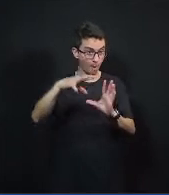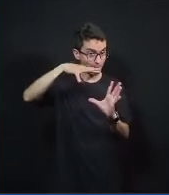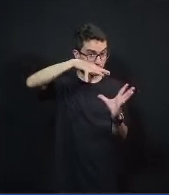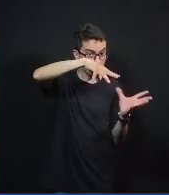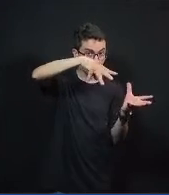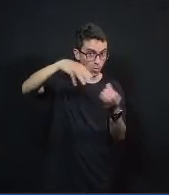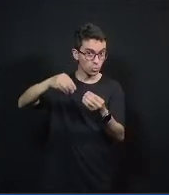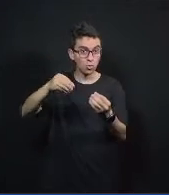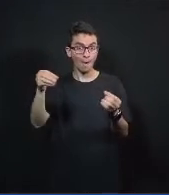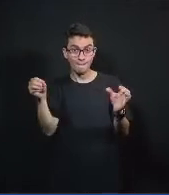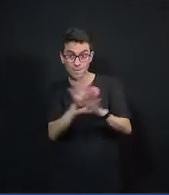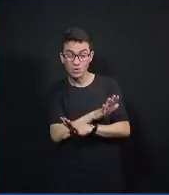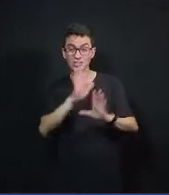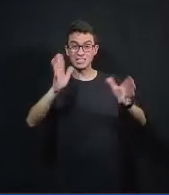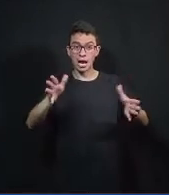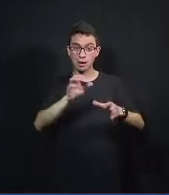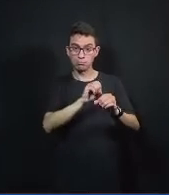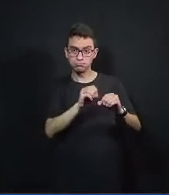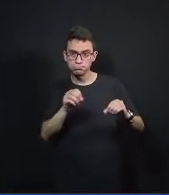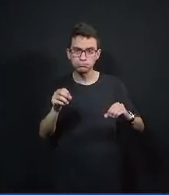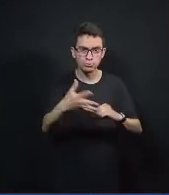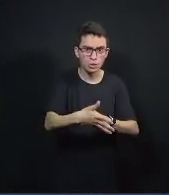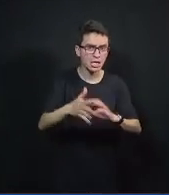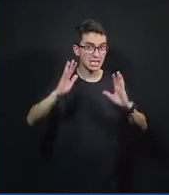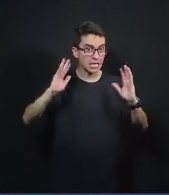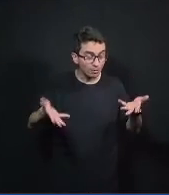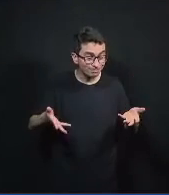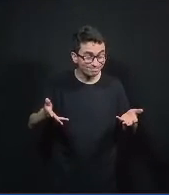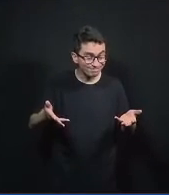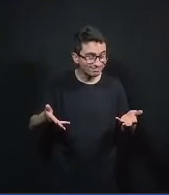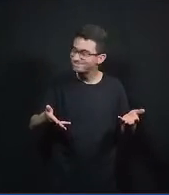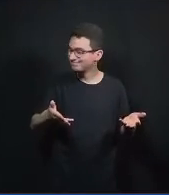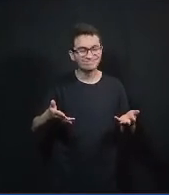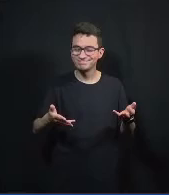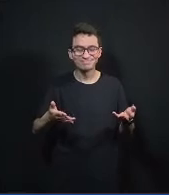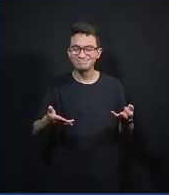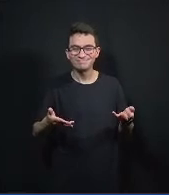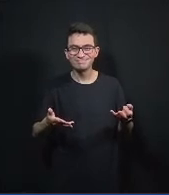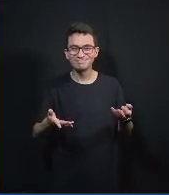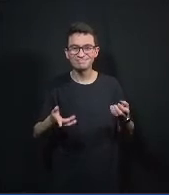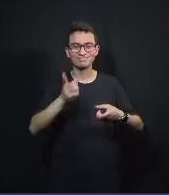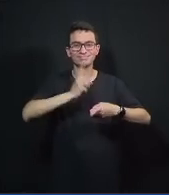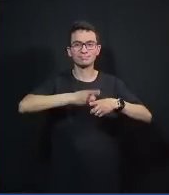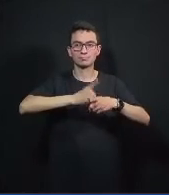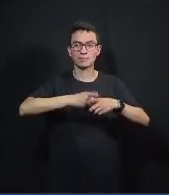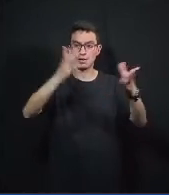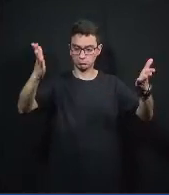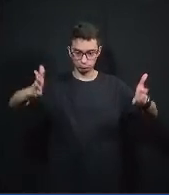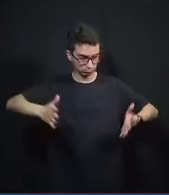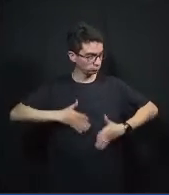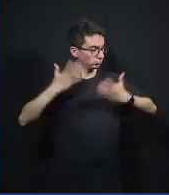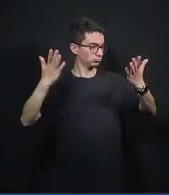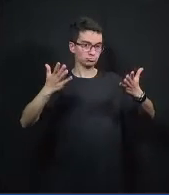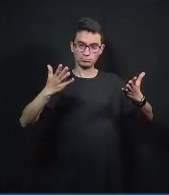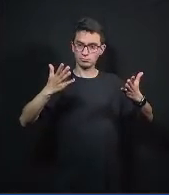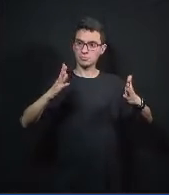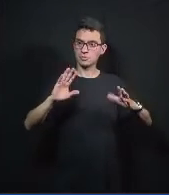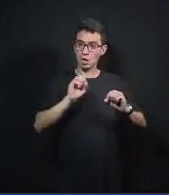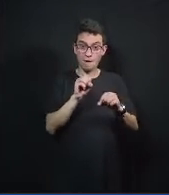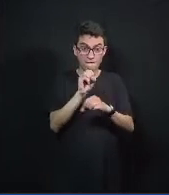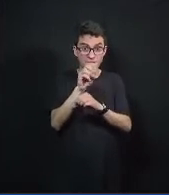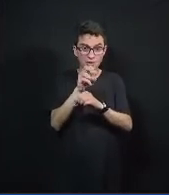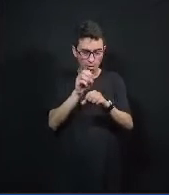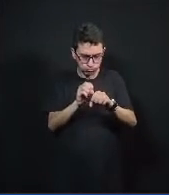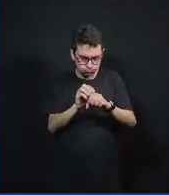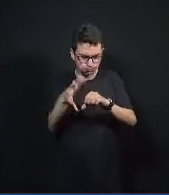da COVID-19? Praticamente, da noite para o dia, nos deparamos com a situação da disseminação em massa de uma